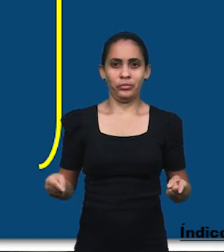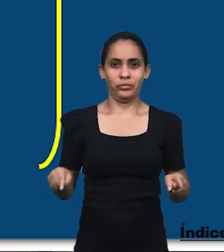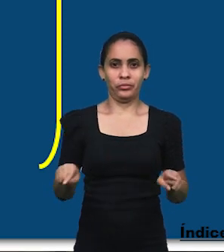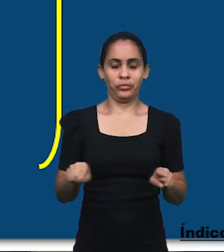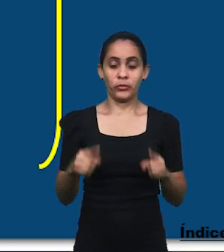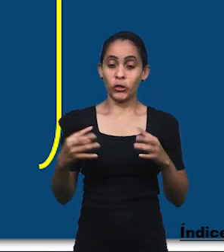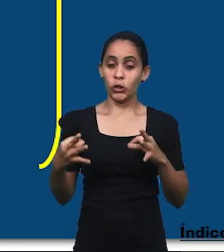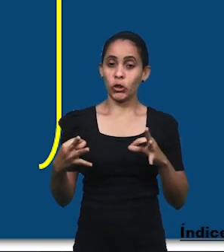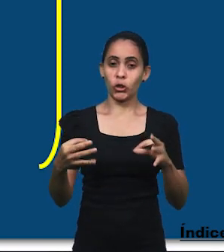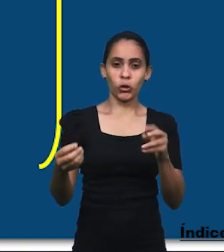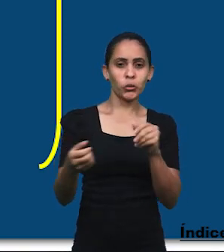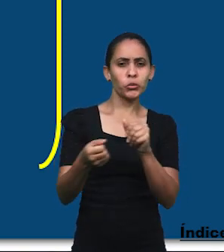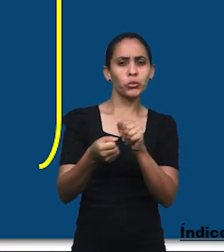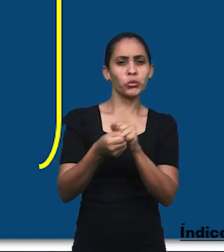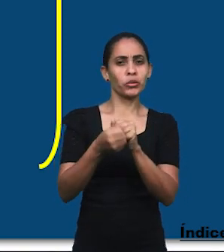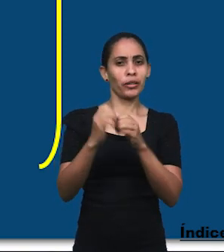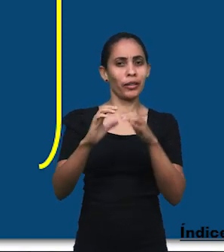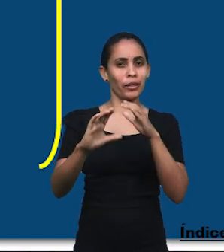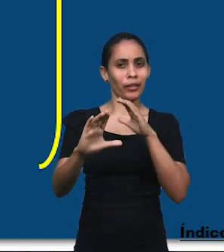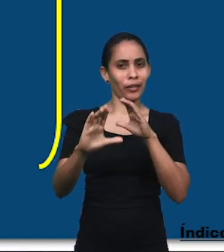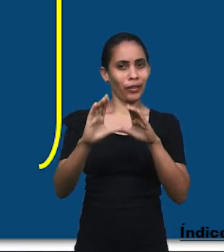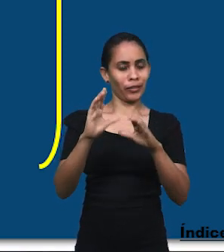Quando tudo